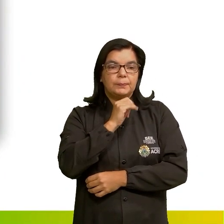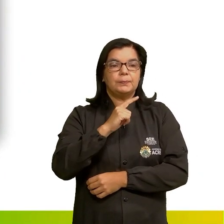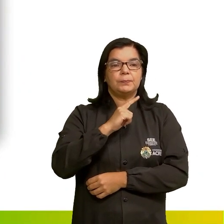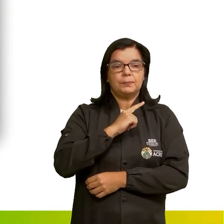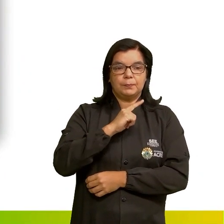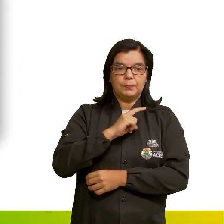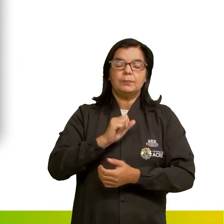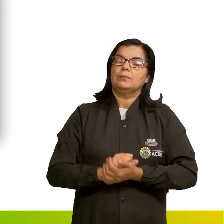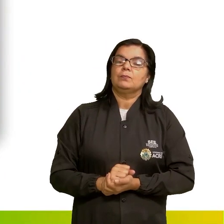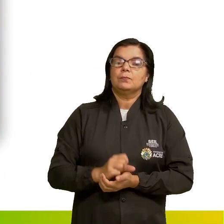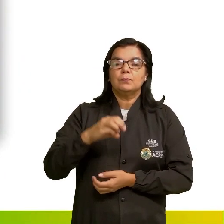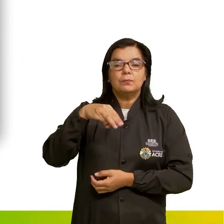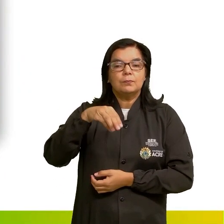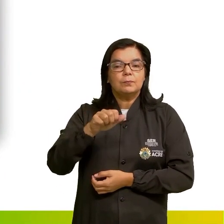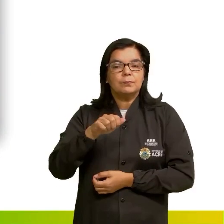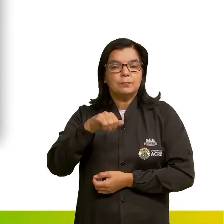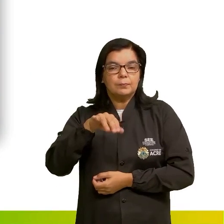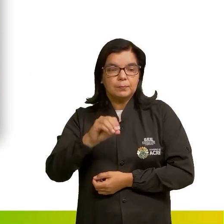temos, em maio de